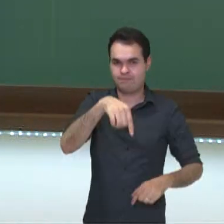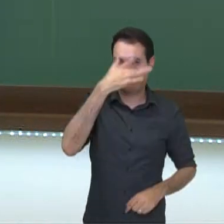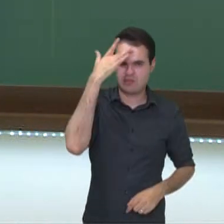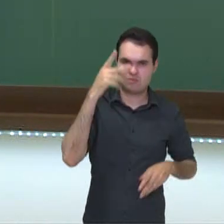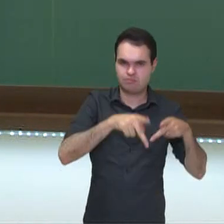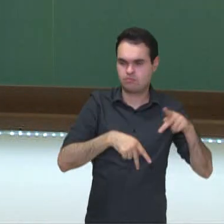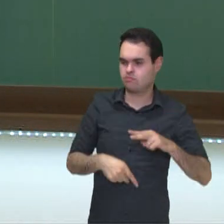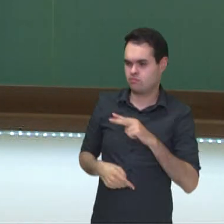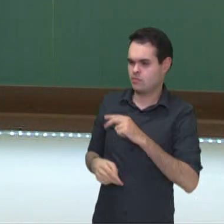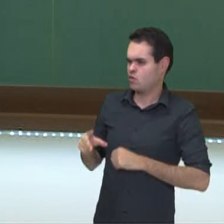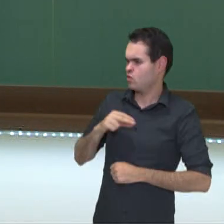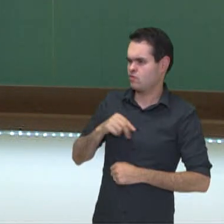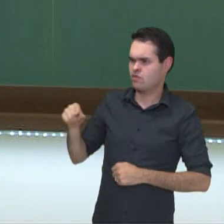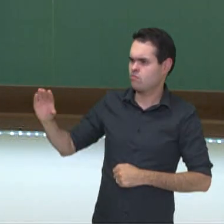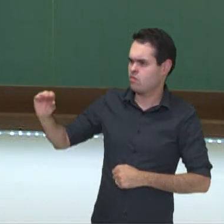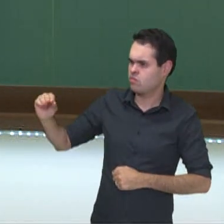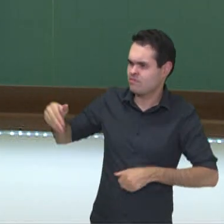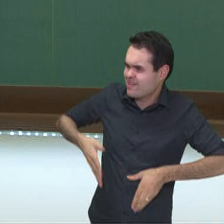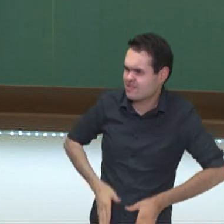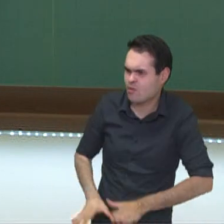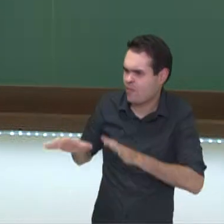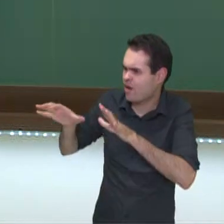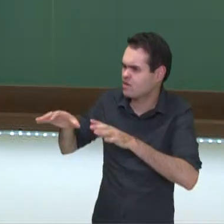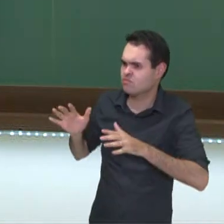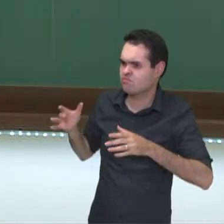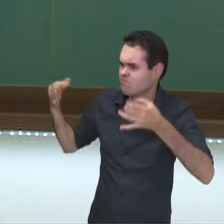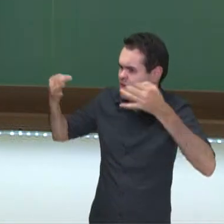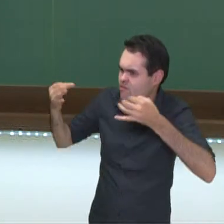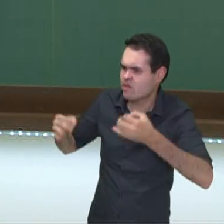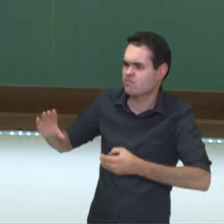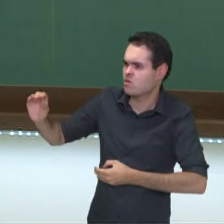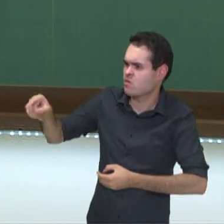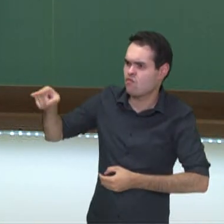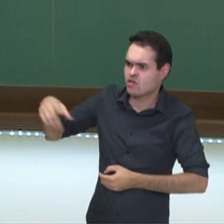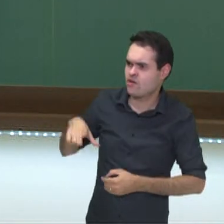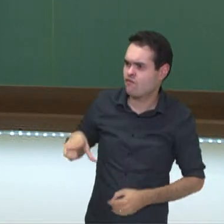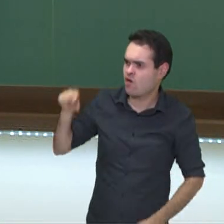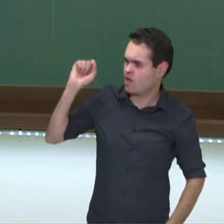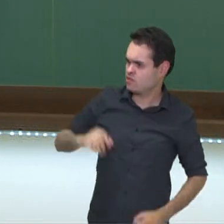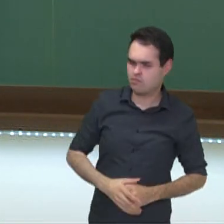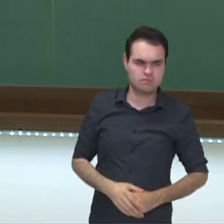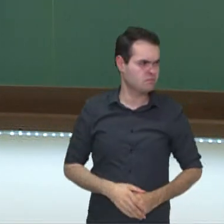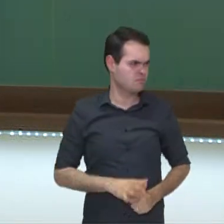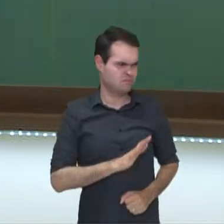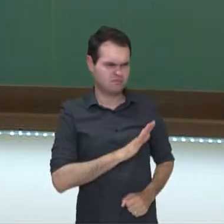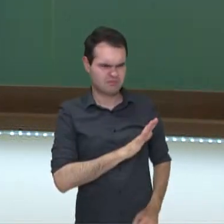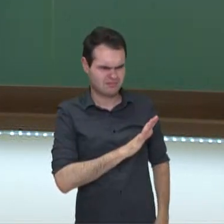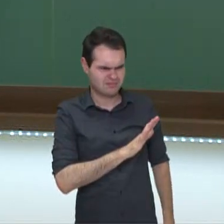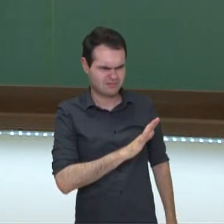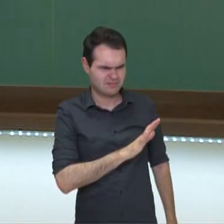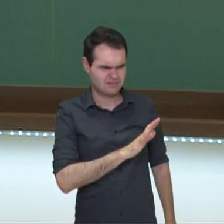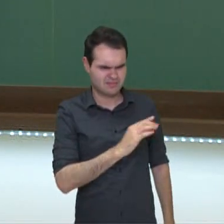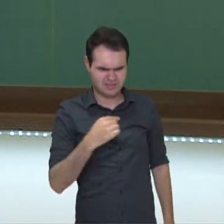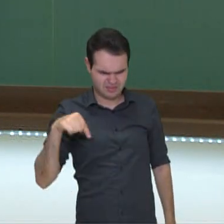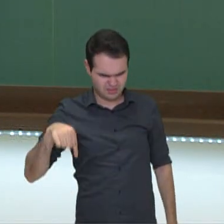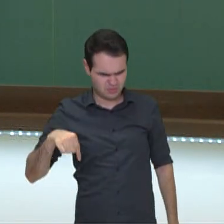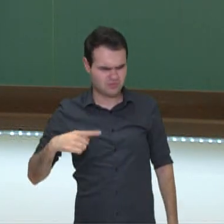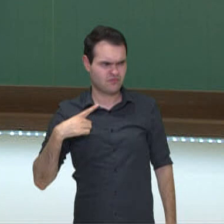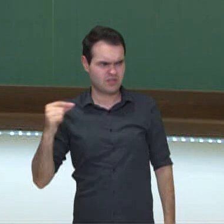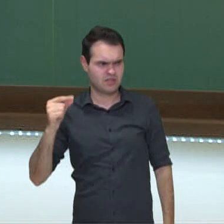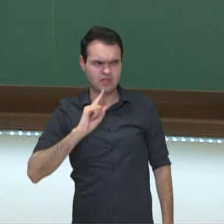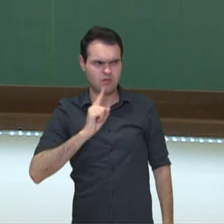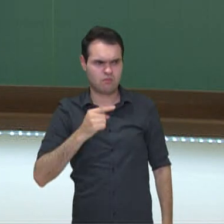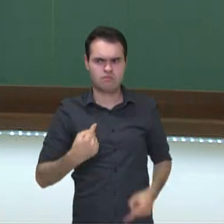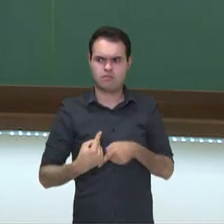você fala muito bem, você tem vocação. E aí ele questionou: não, peraí, isso aqui não é vocação, isso aqui